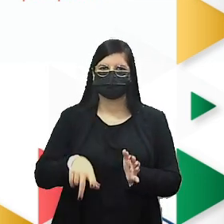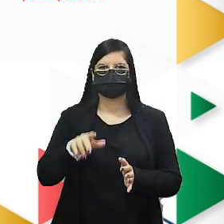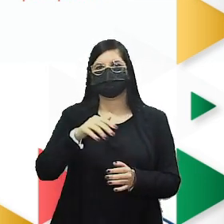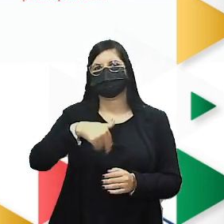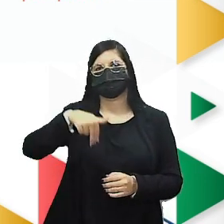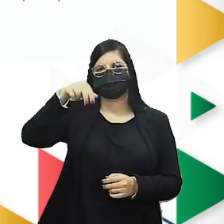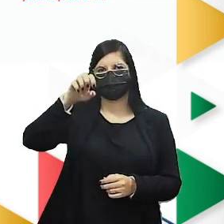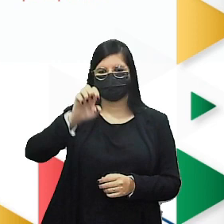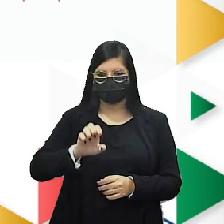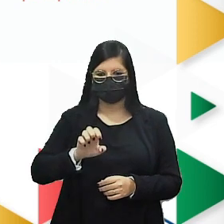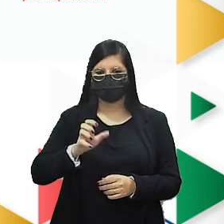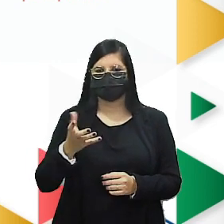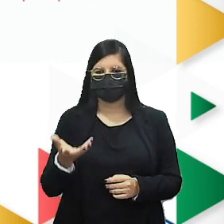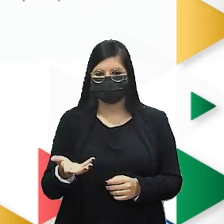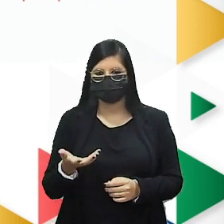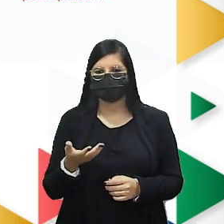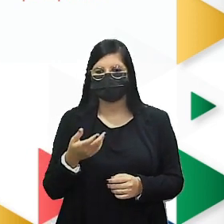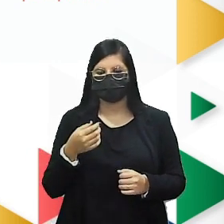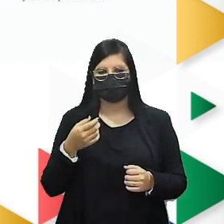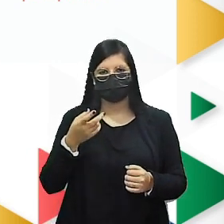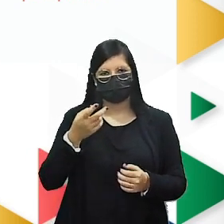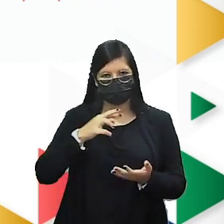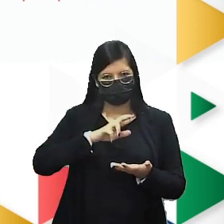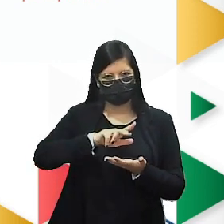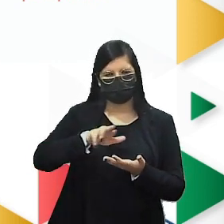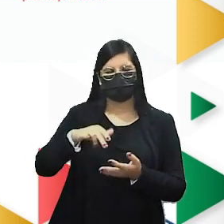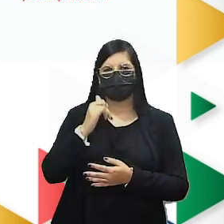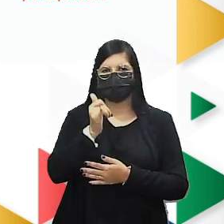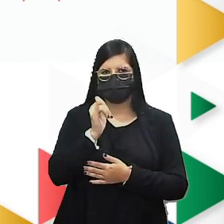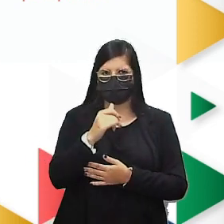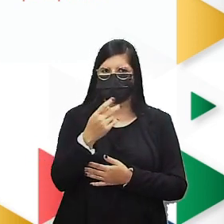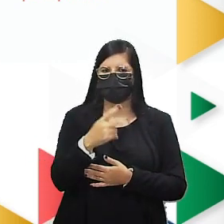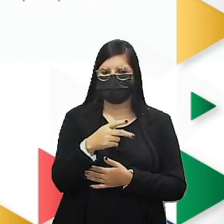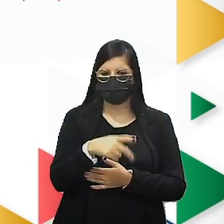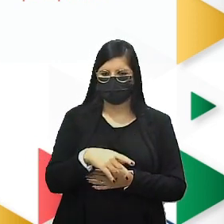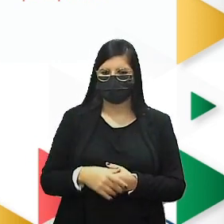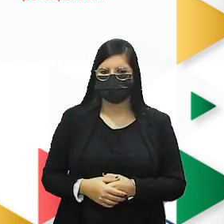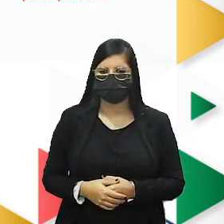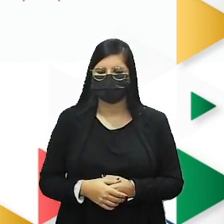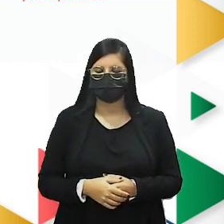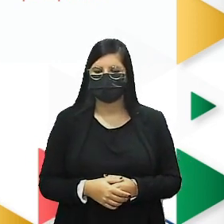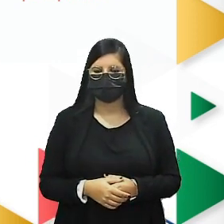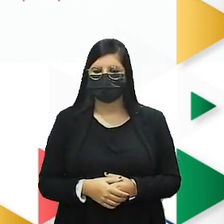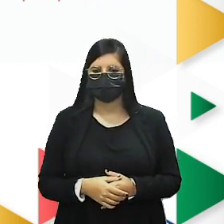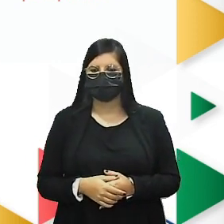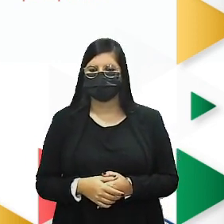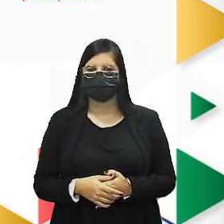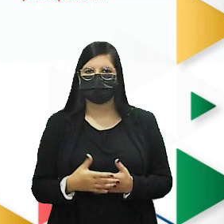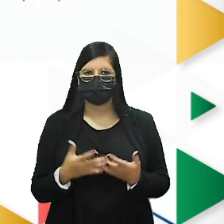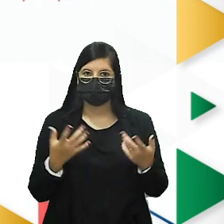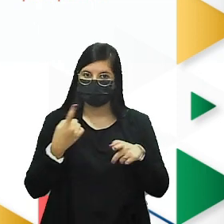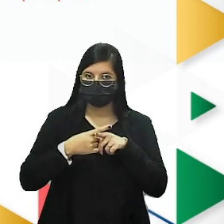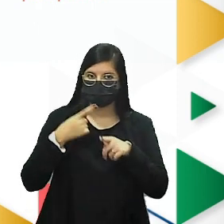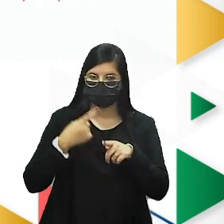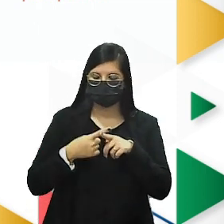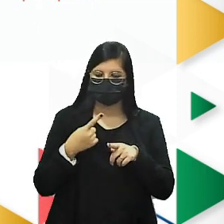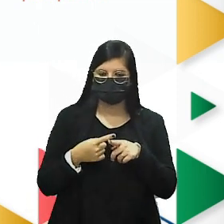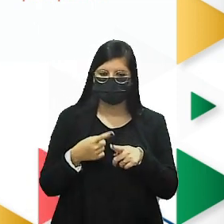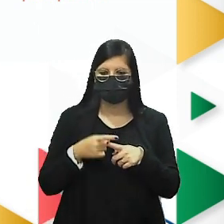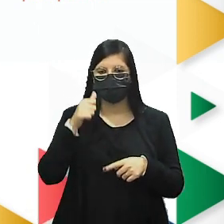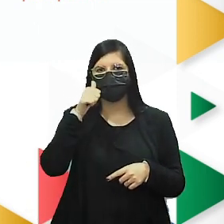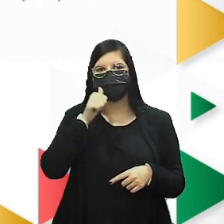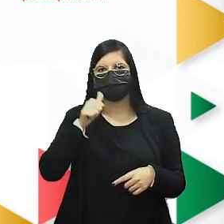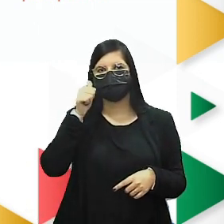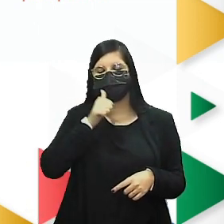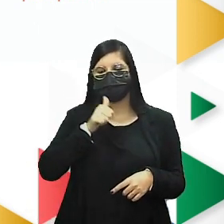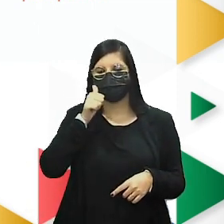já fala que tem várias versões também dela, né, porque era a menina